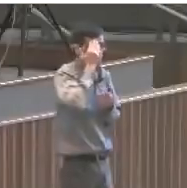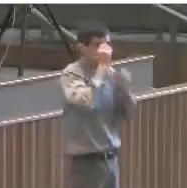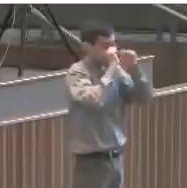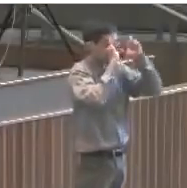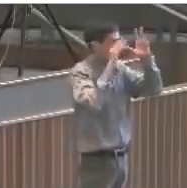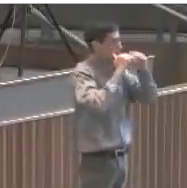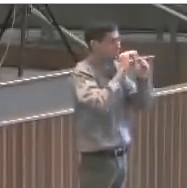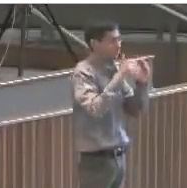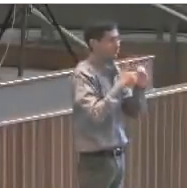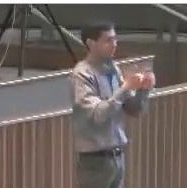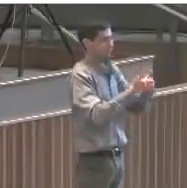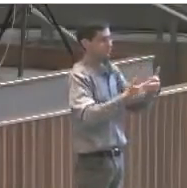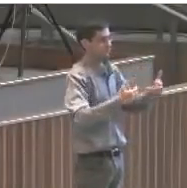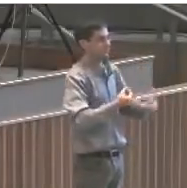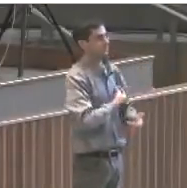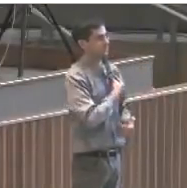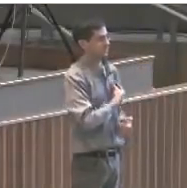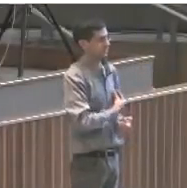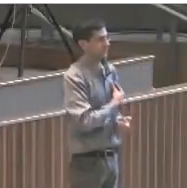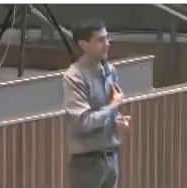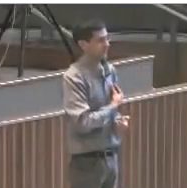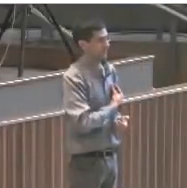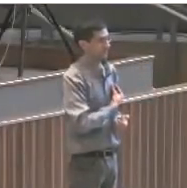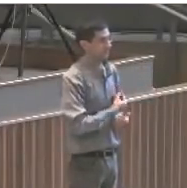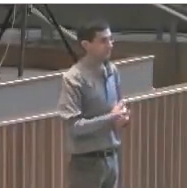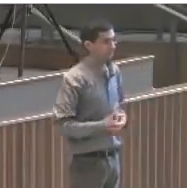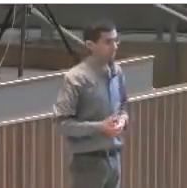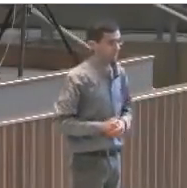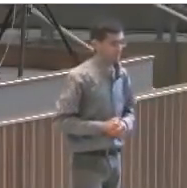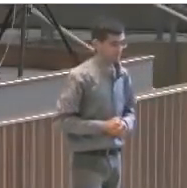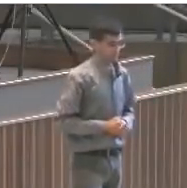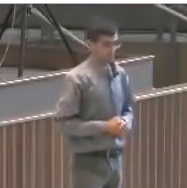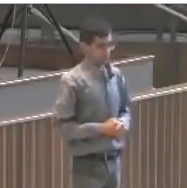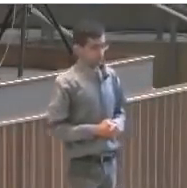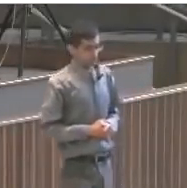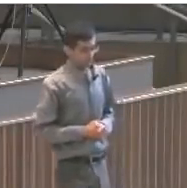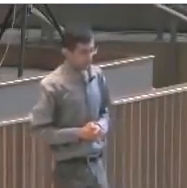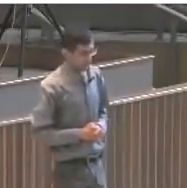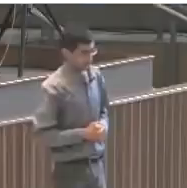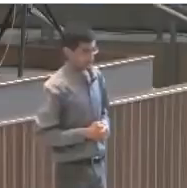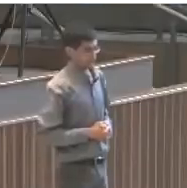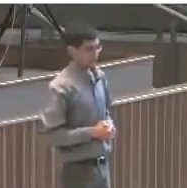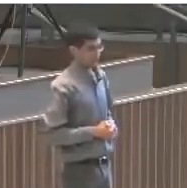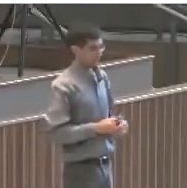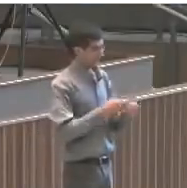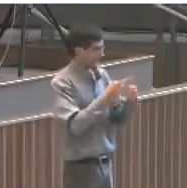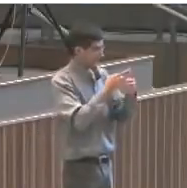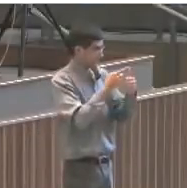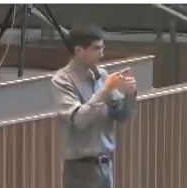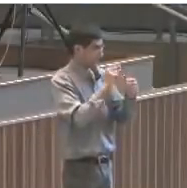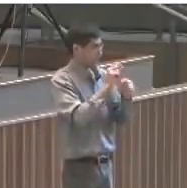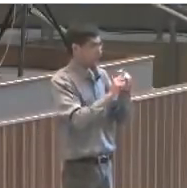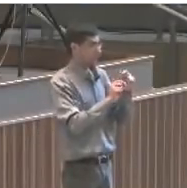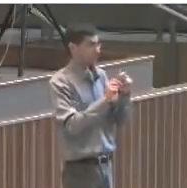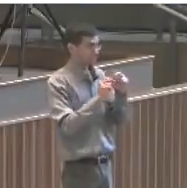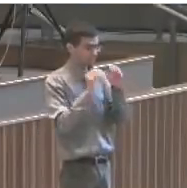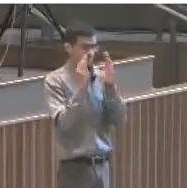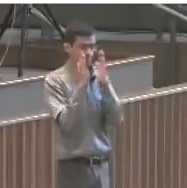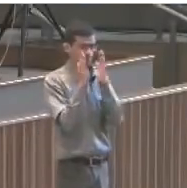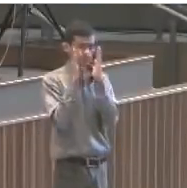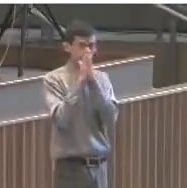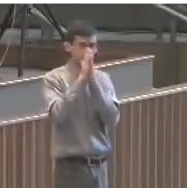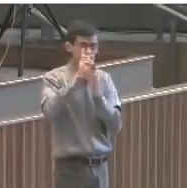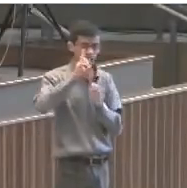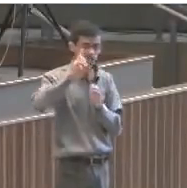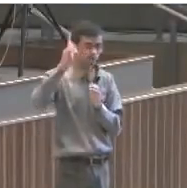coisa a no primeiro esse primeiro a princípio princípio da inspiração quando